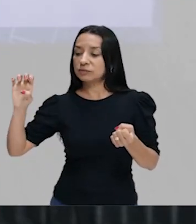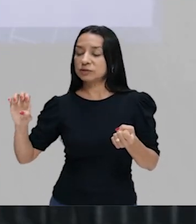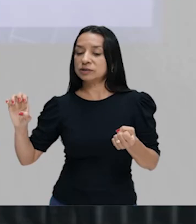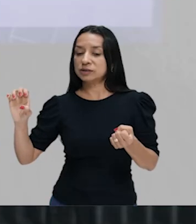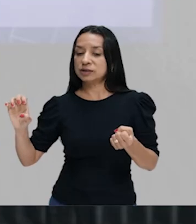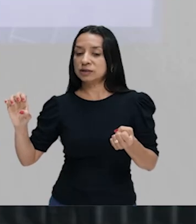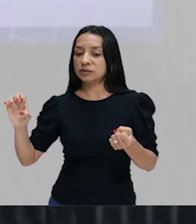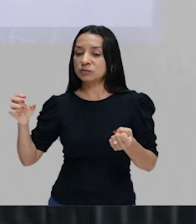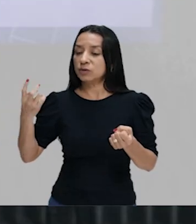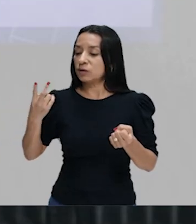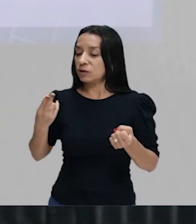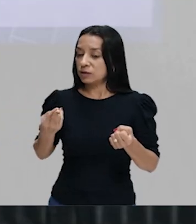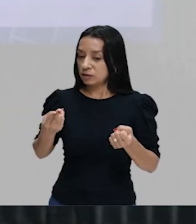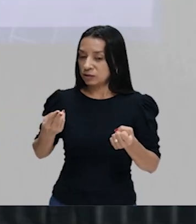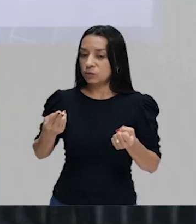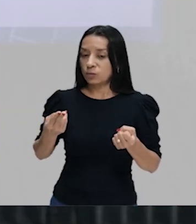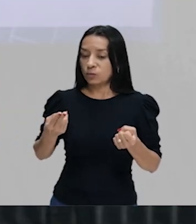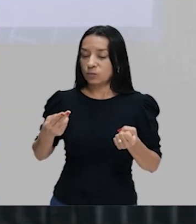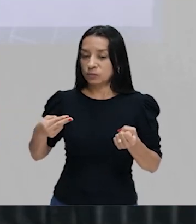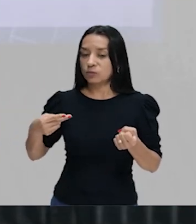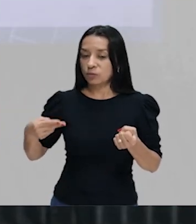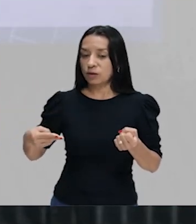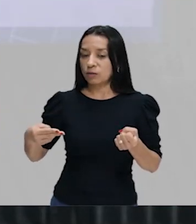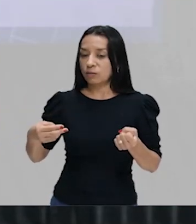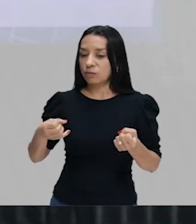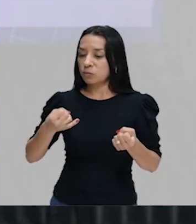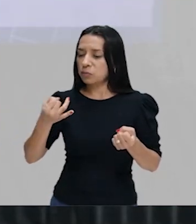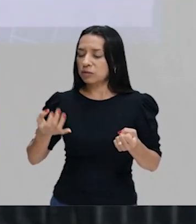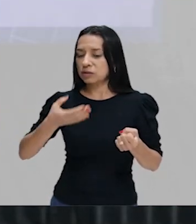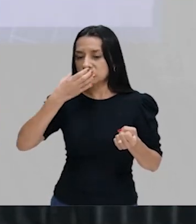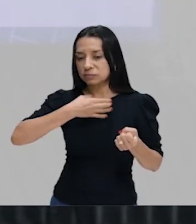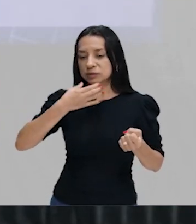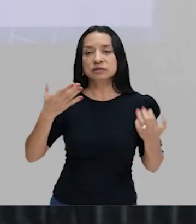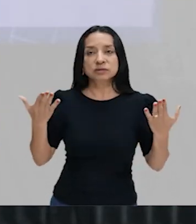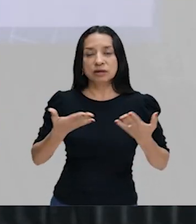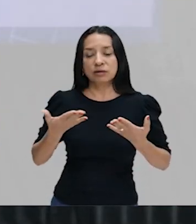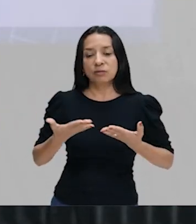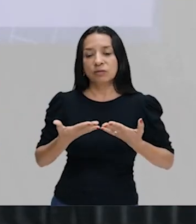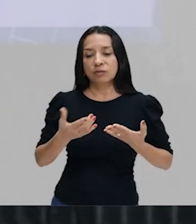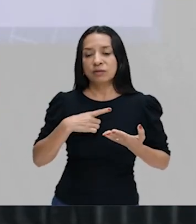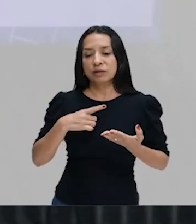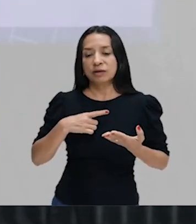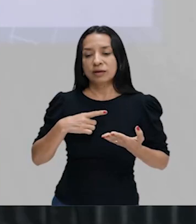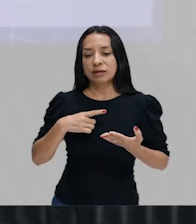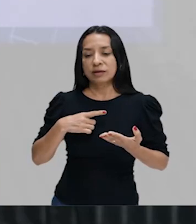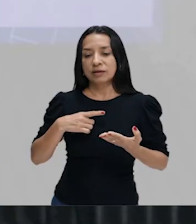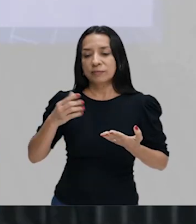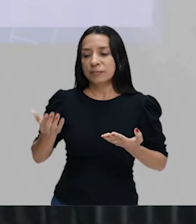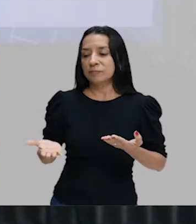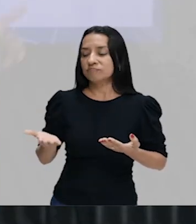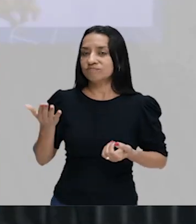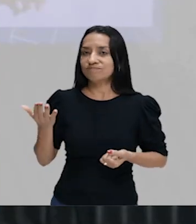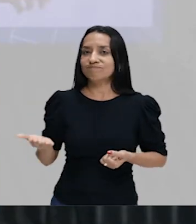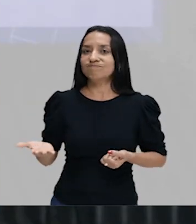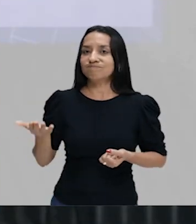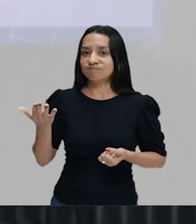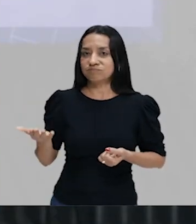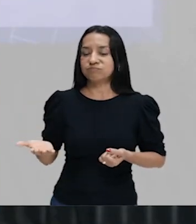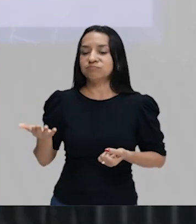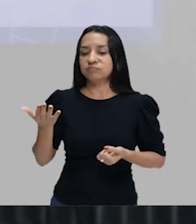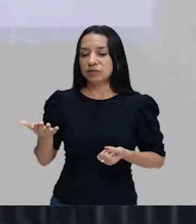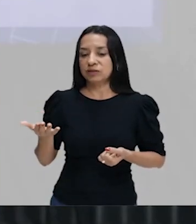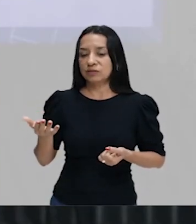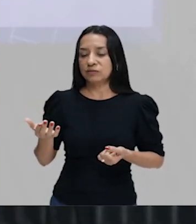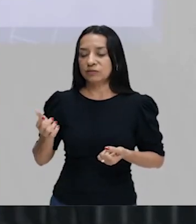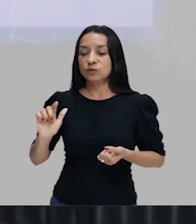a mesma quantidade de maçãs, só que agora essa quantidade de maçãs é mais leve do que o